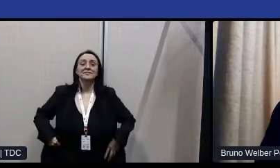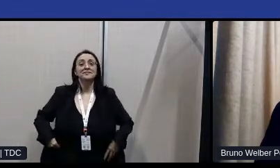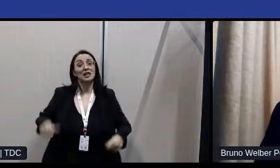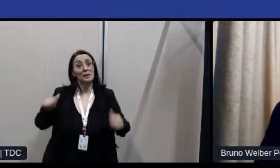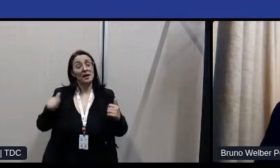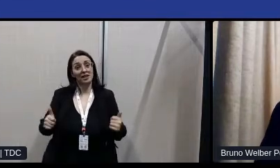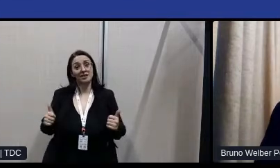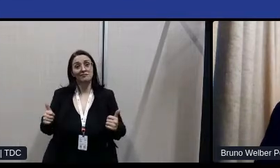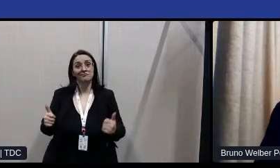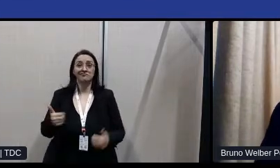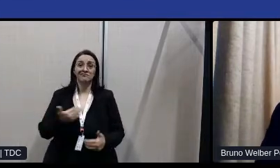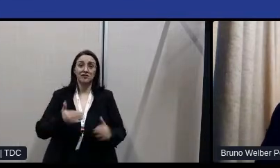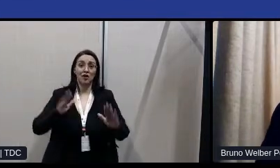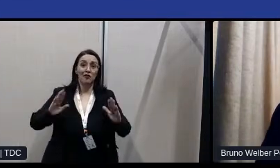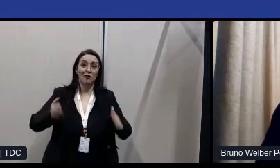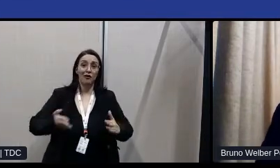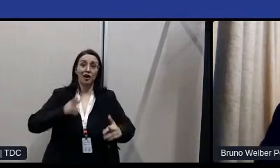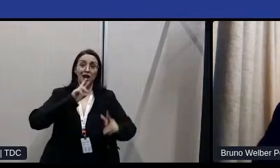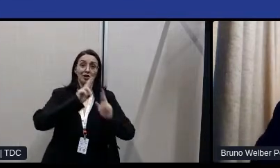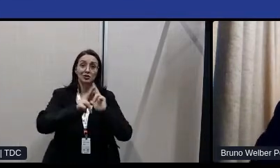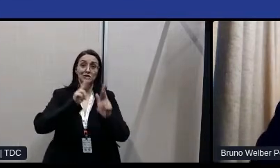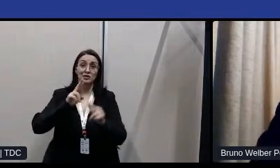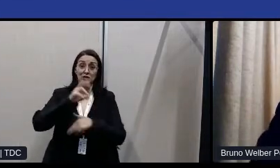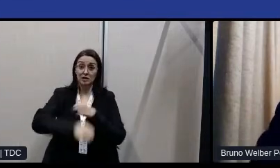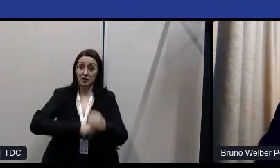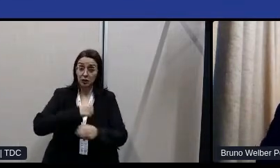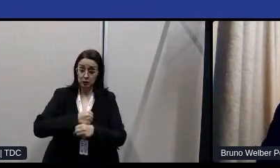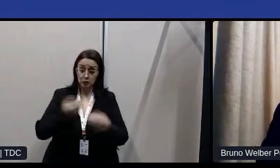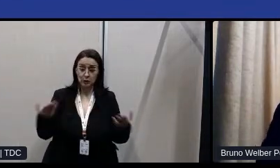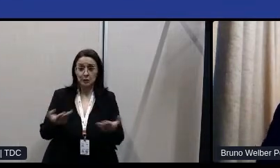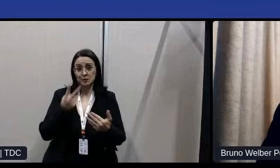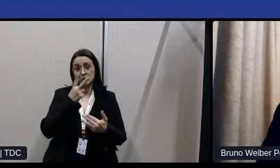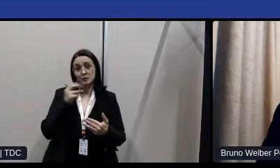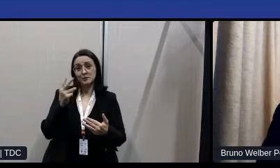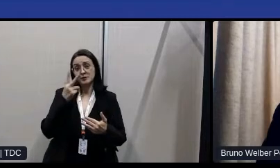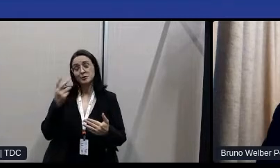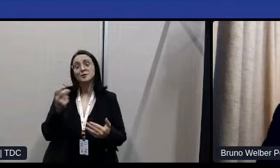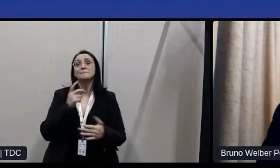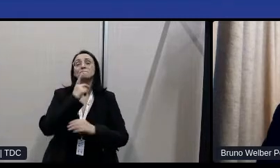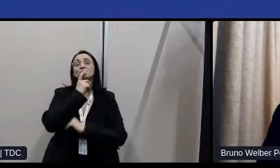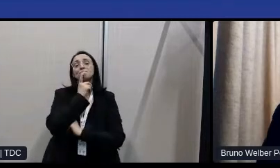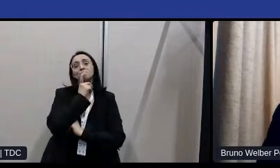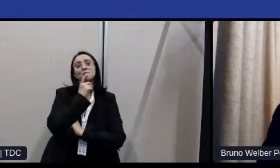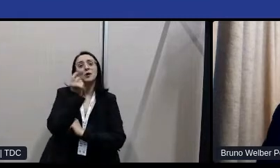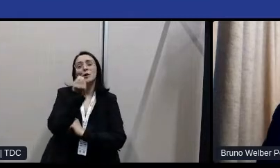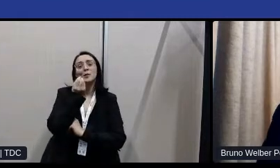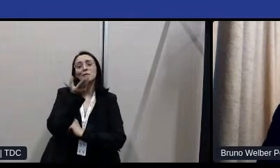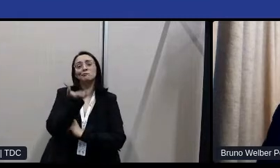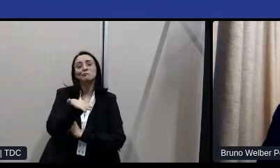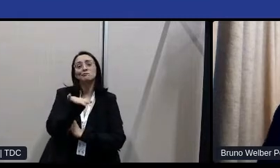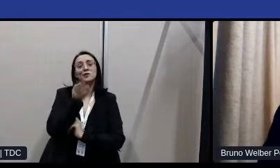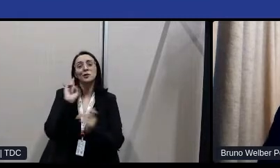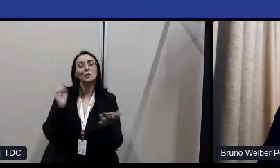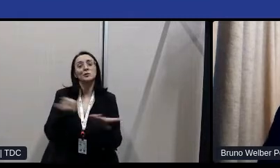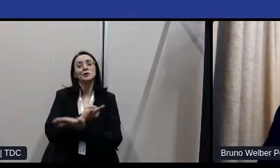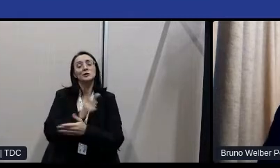Beleza, e agora focando nos resultados desse ano, como que foi? Como que aconteceu?